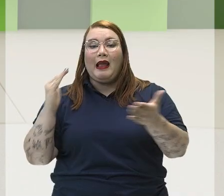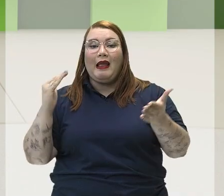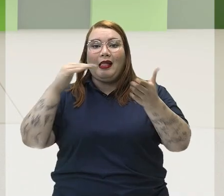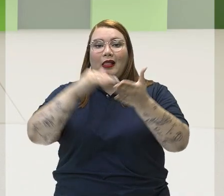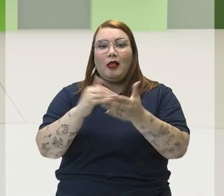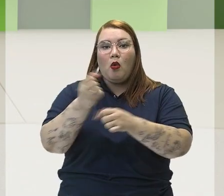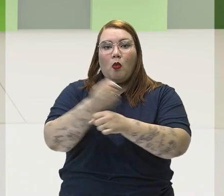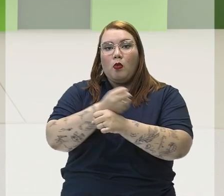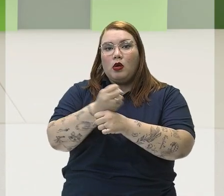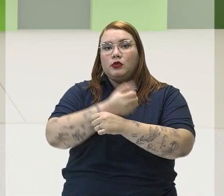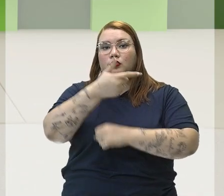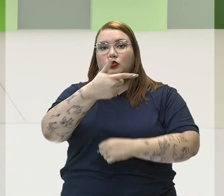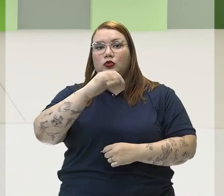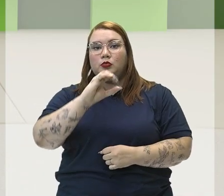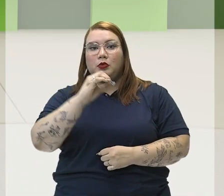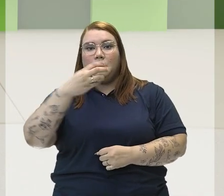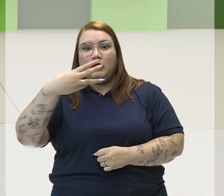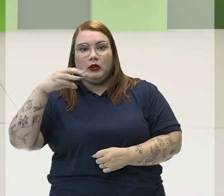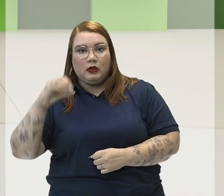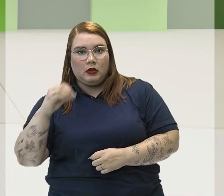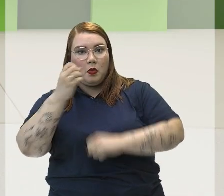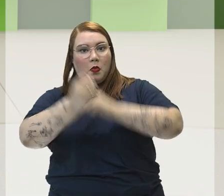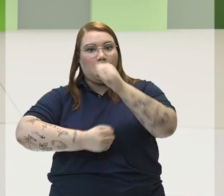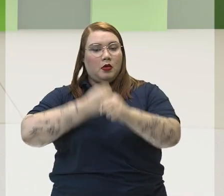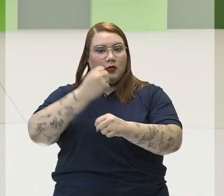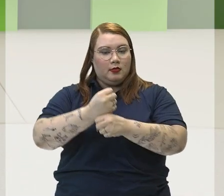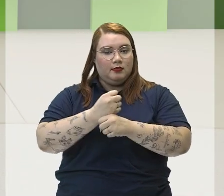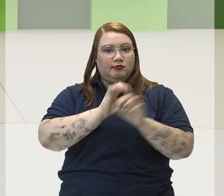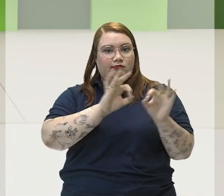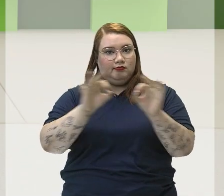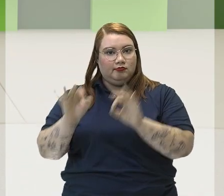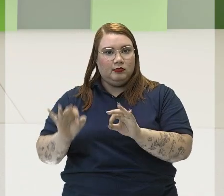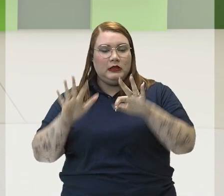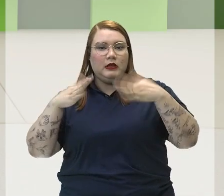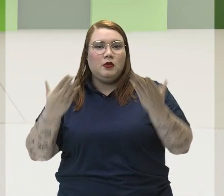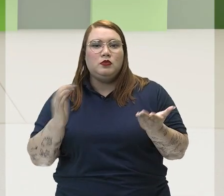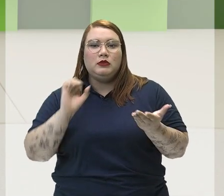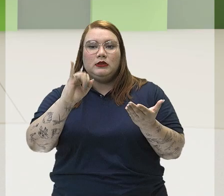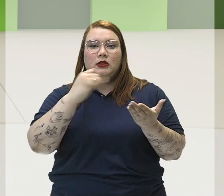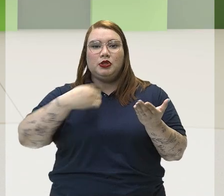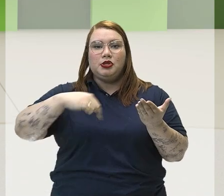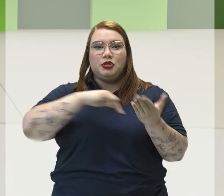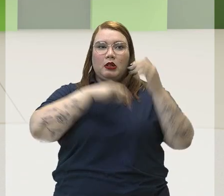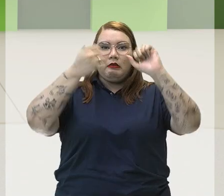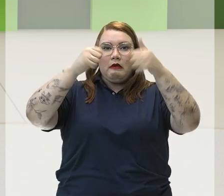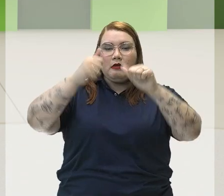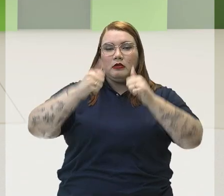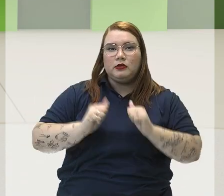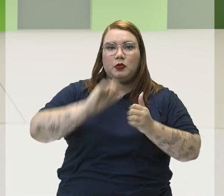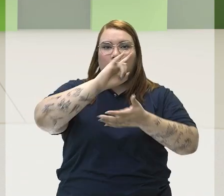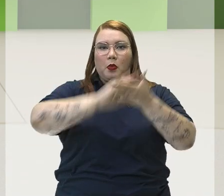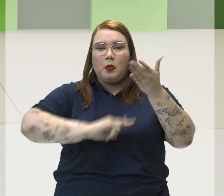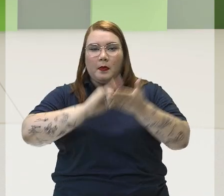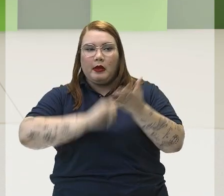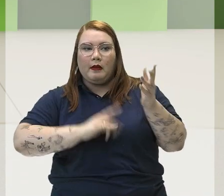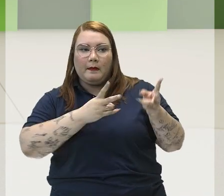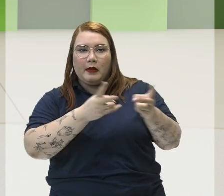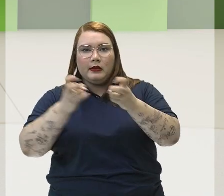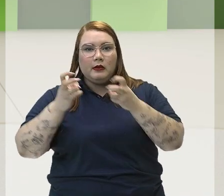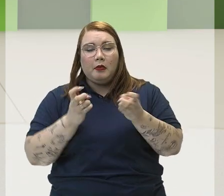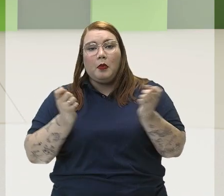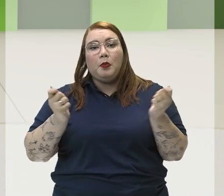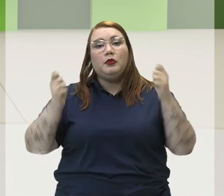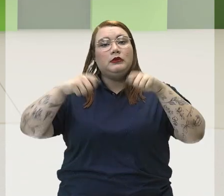2030. Então, se a gente for ali buscar, analisar esses documentos, essas metas, a gente vai observar o que pode ser